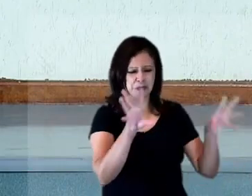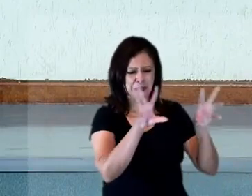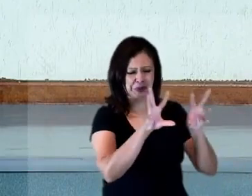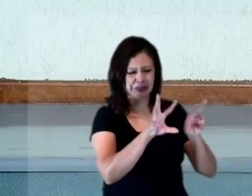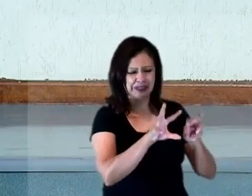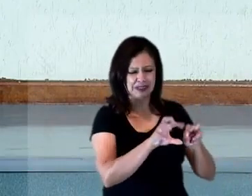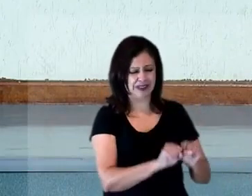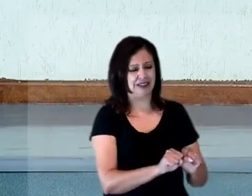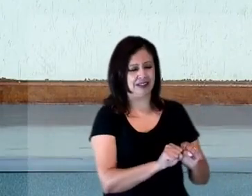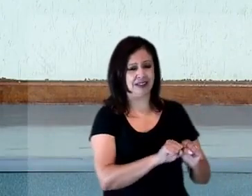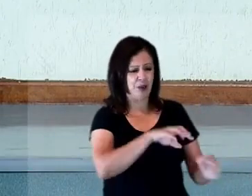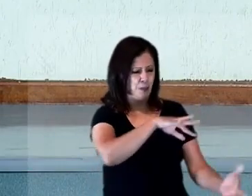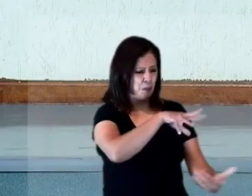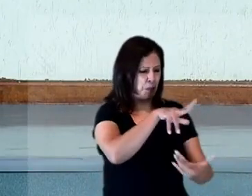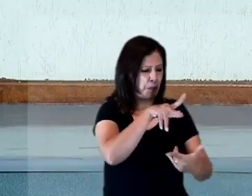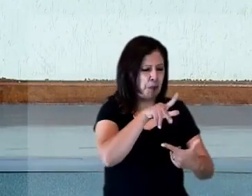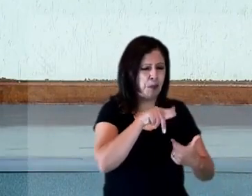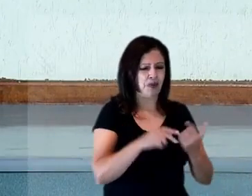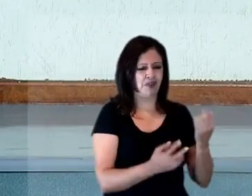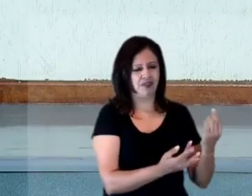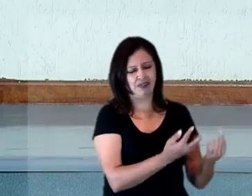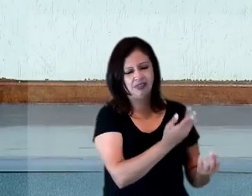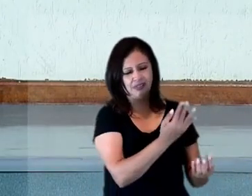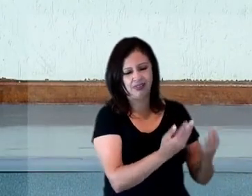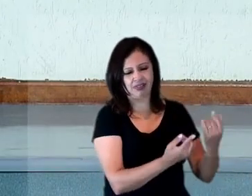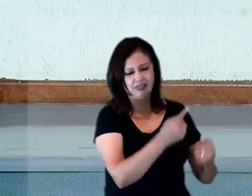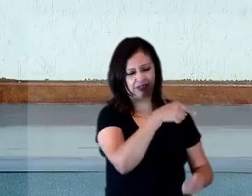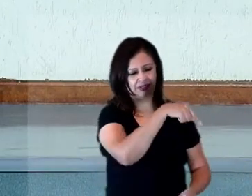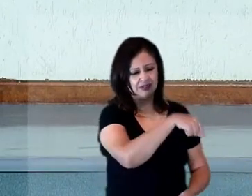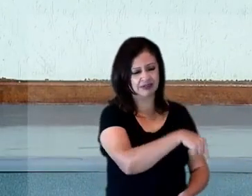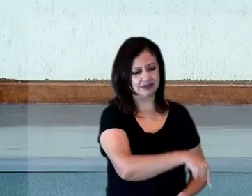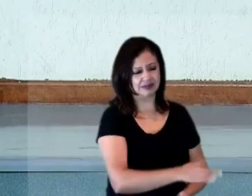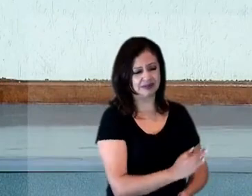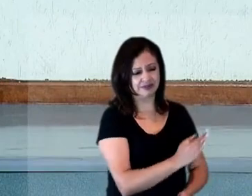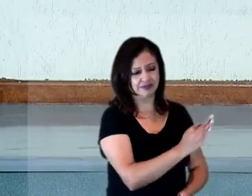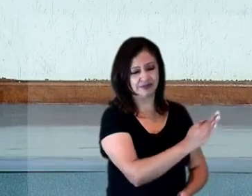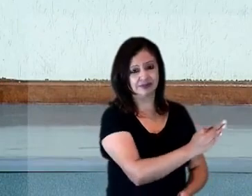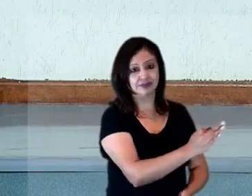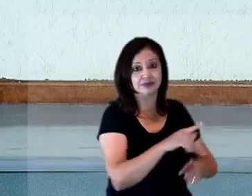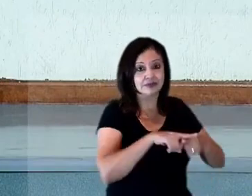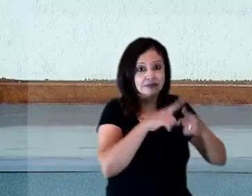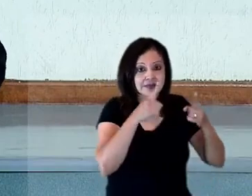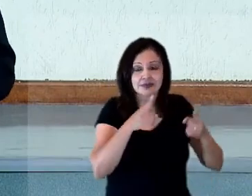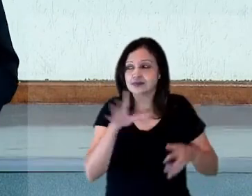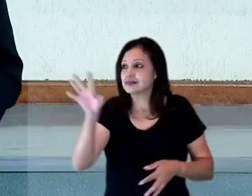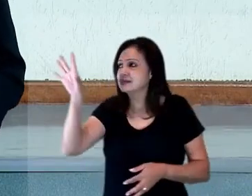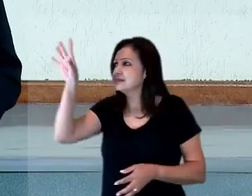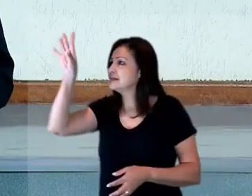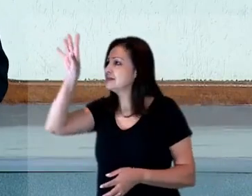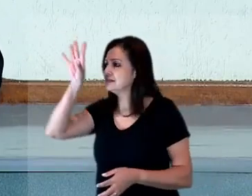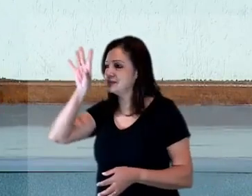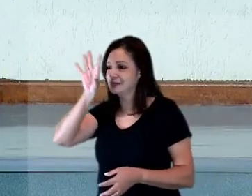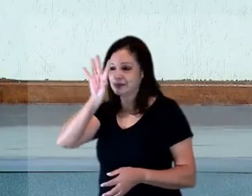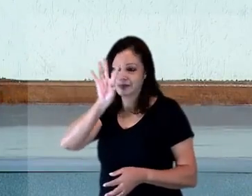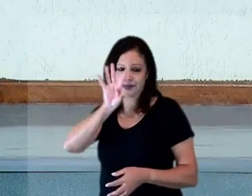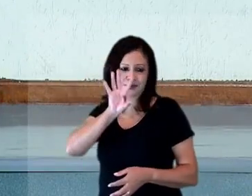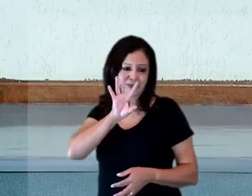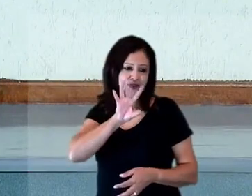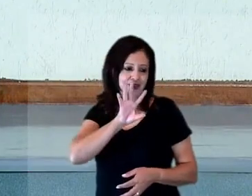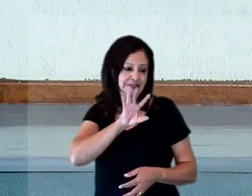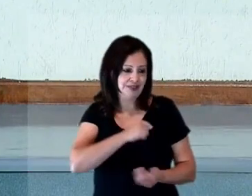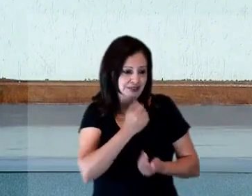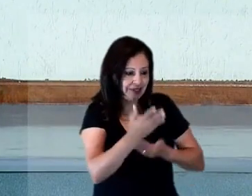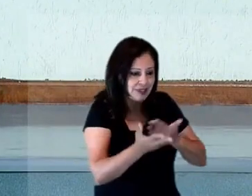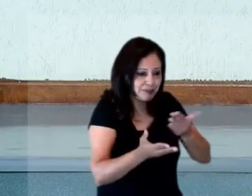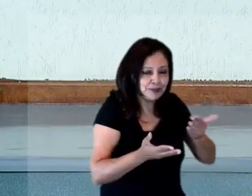inferno. Mas nós, como igreja, precisamos ter este amor enraizado nos nossos corações, amando uns